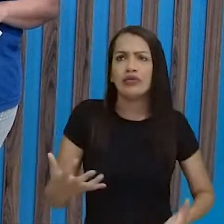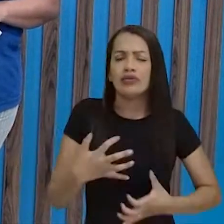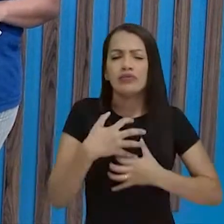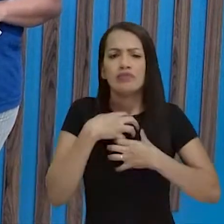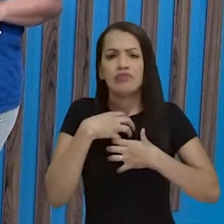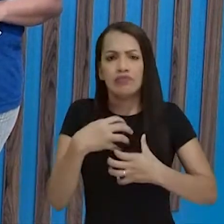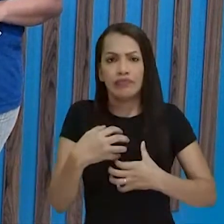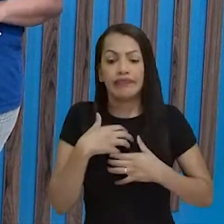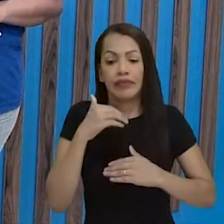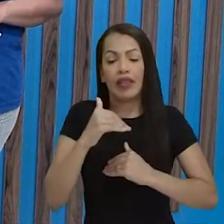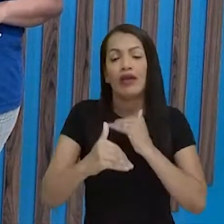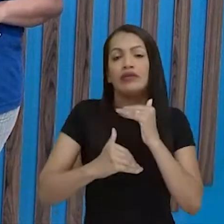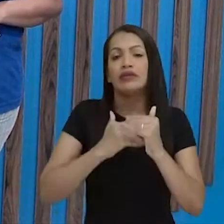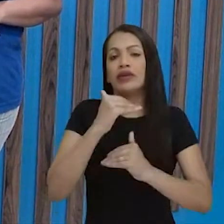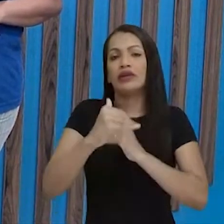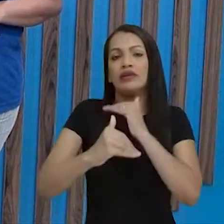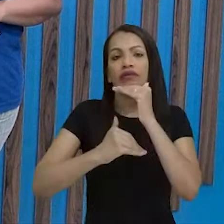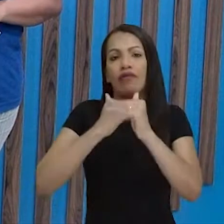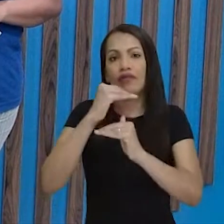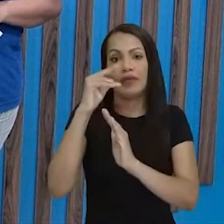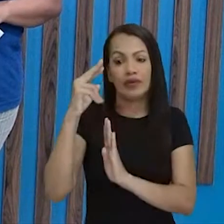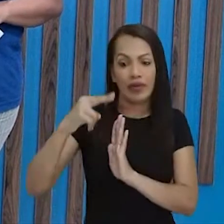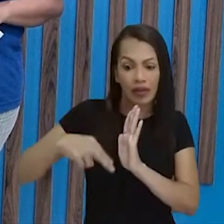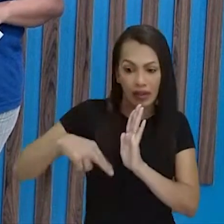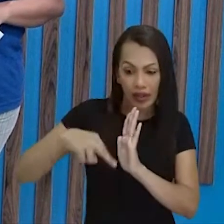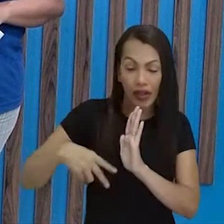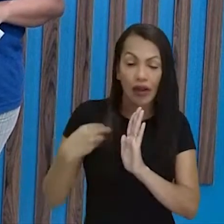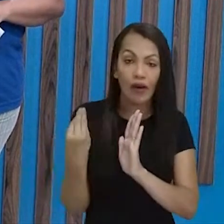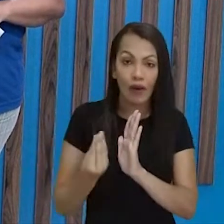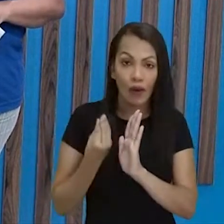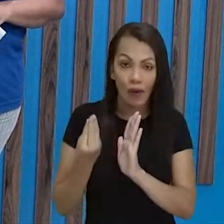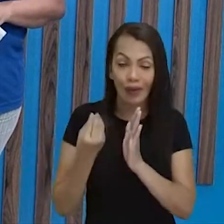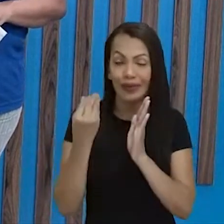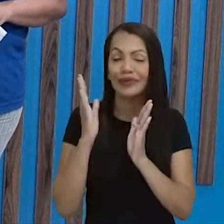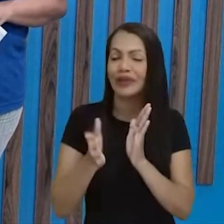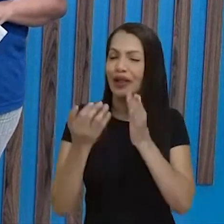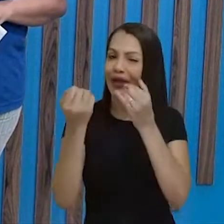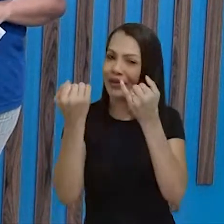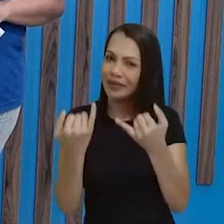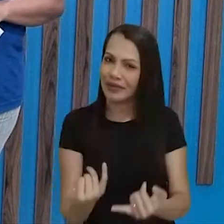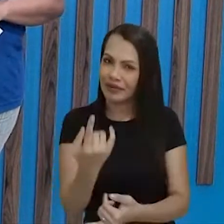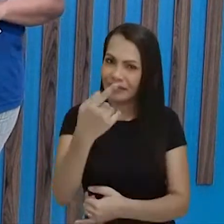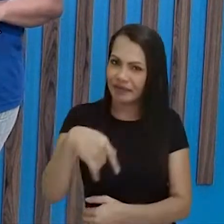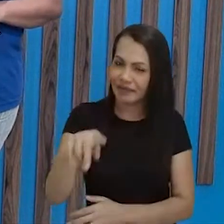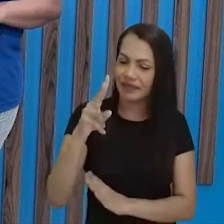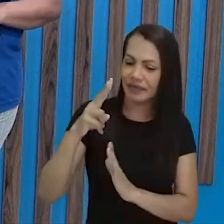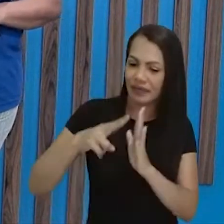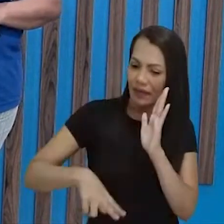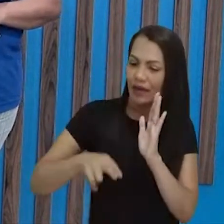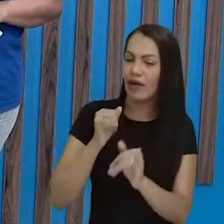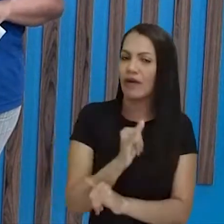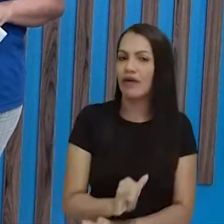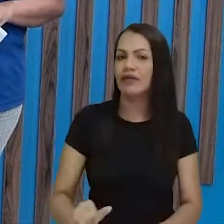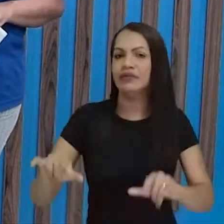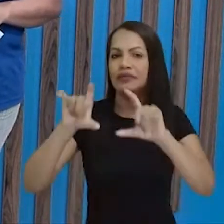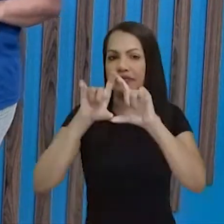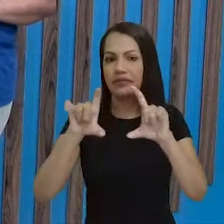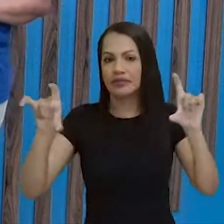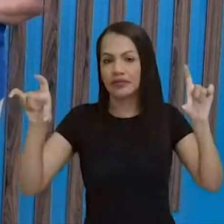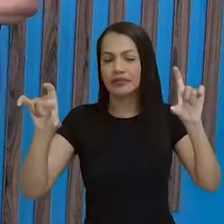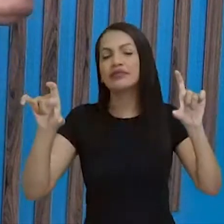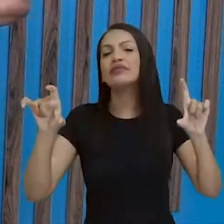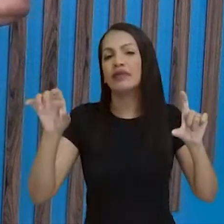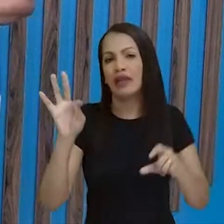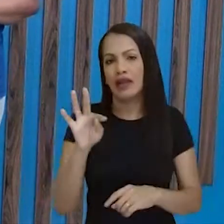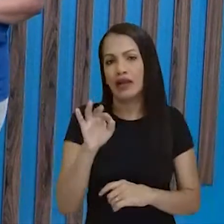o desenvolvimento da leitura. Então, como eu já falei, quando você lê uma notícia, você lê o título, depois vai